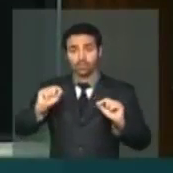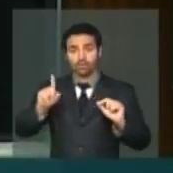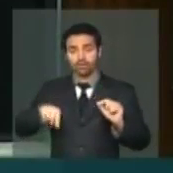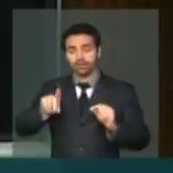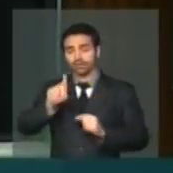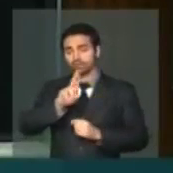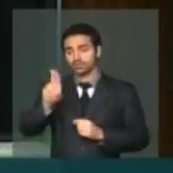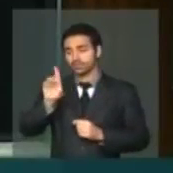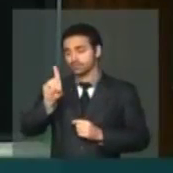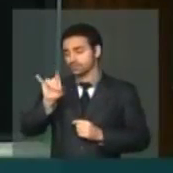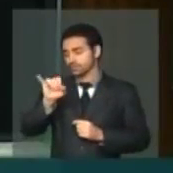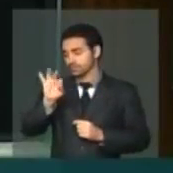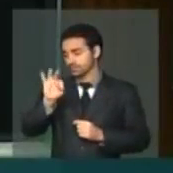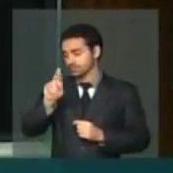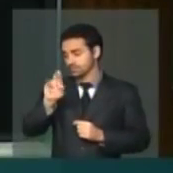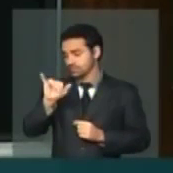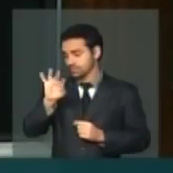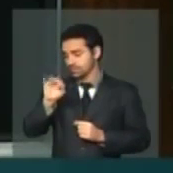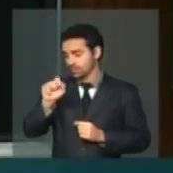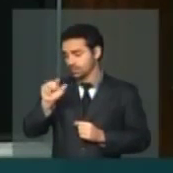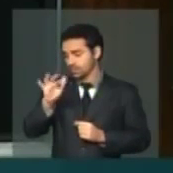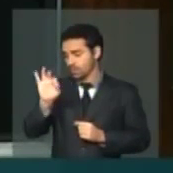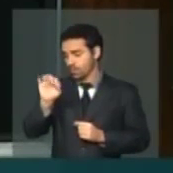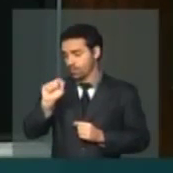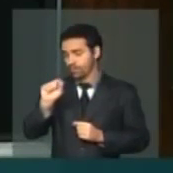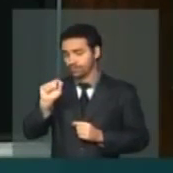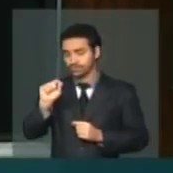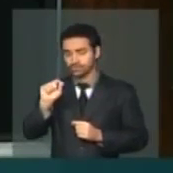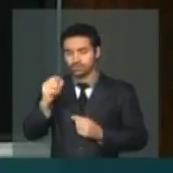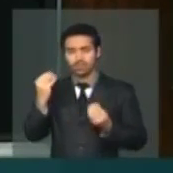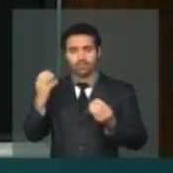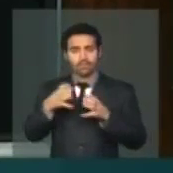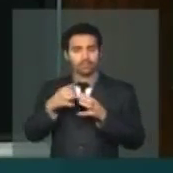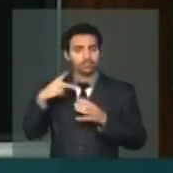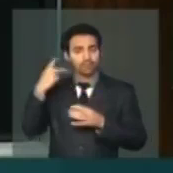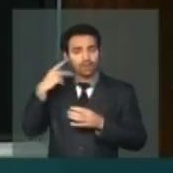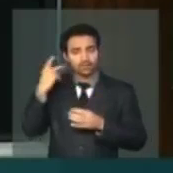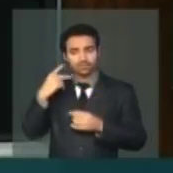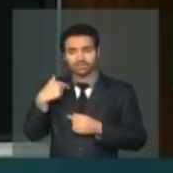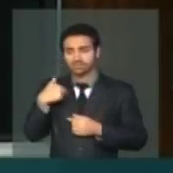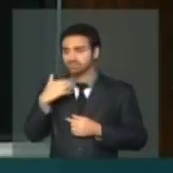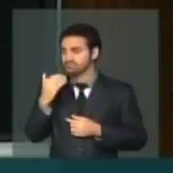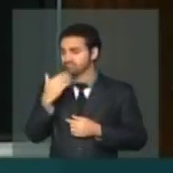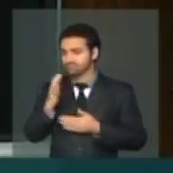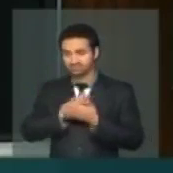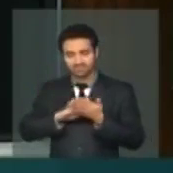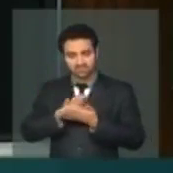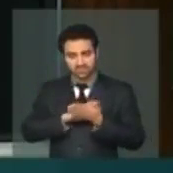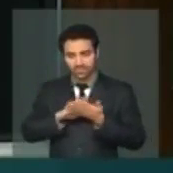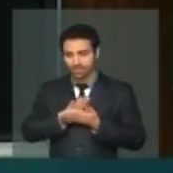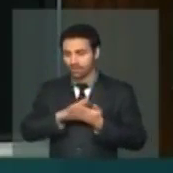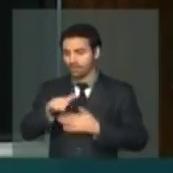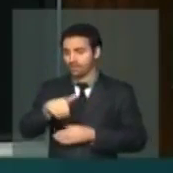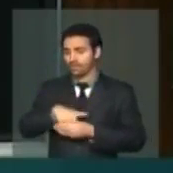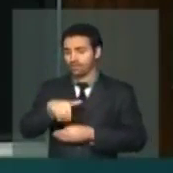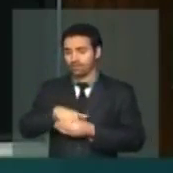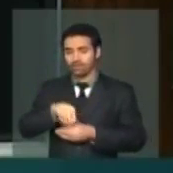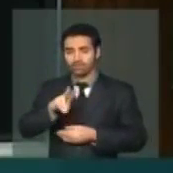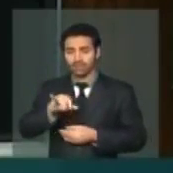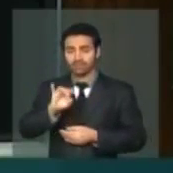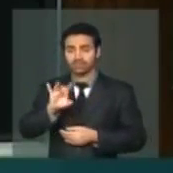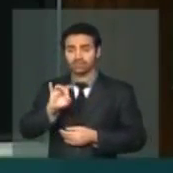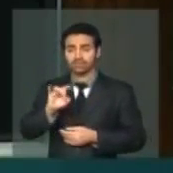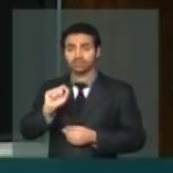distritão. Que partido é esse que não vai valer nada para as eleições, que vai considerar